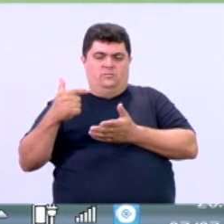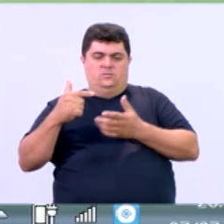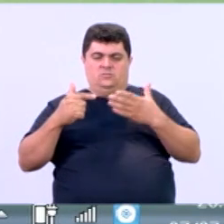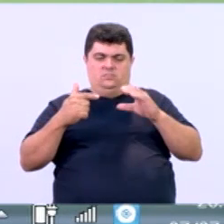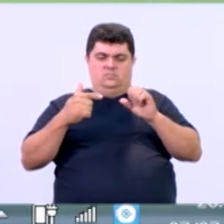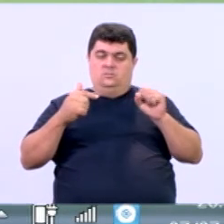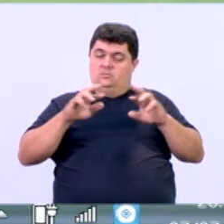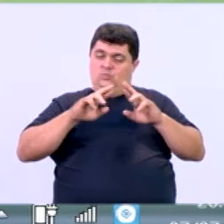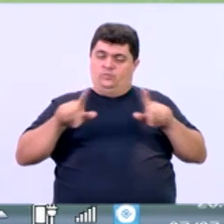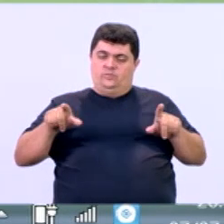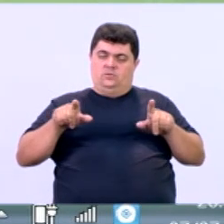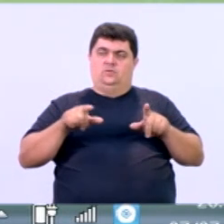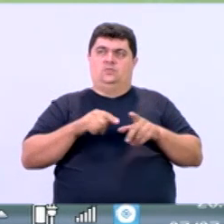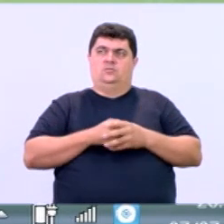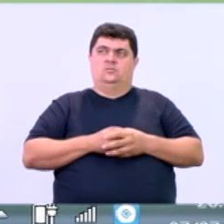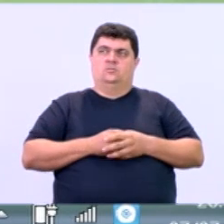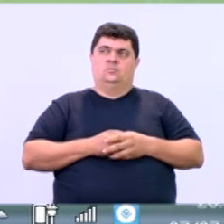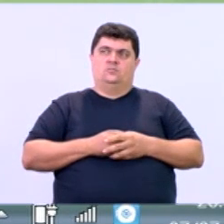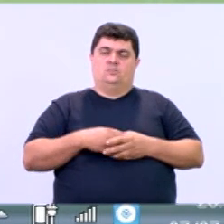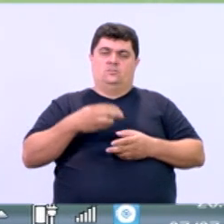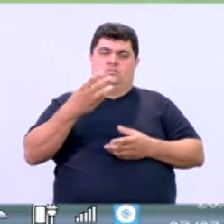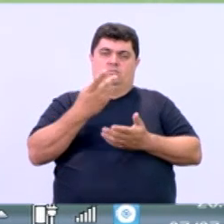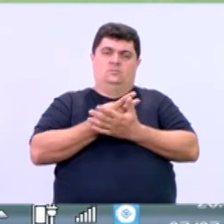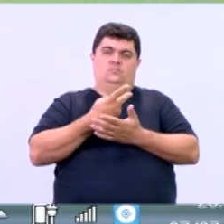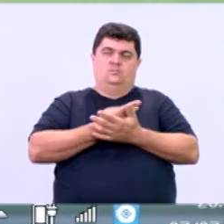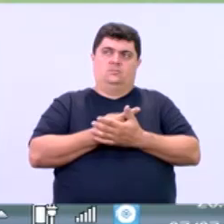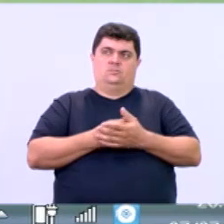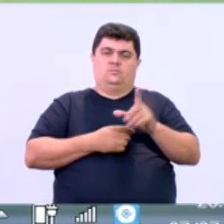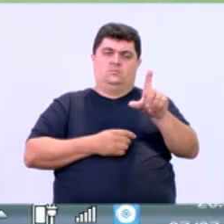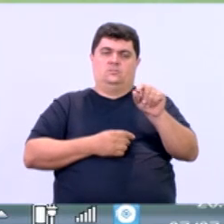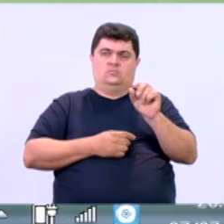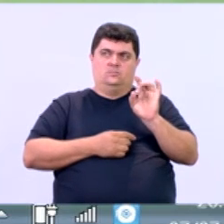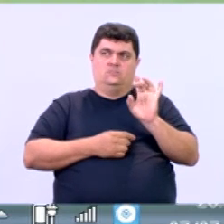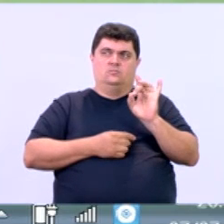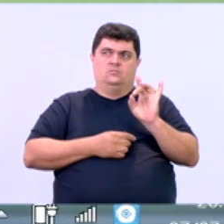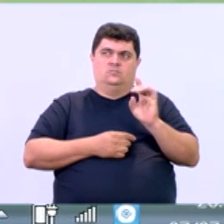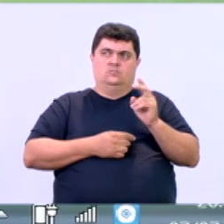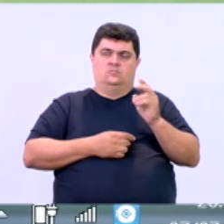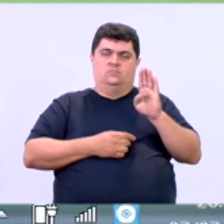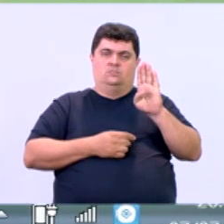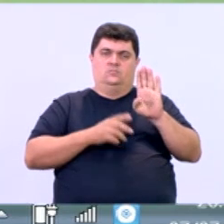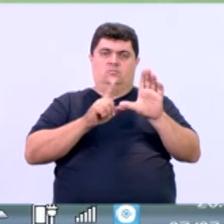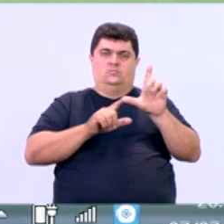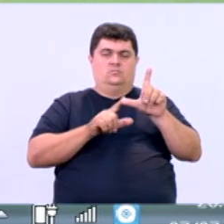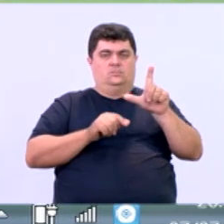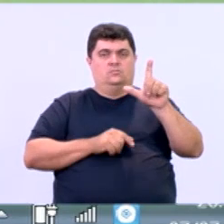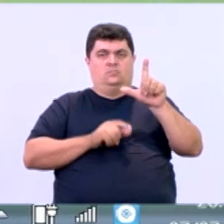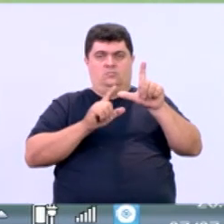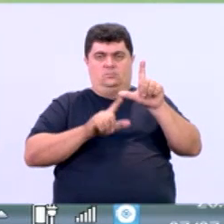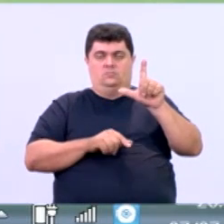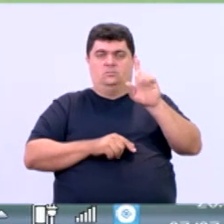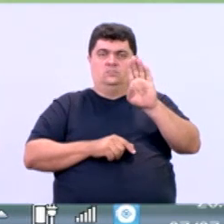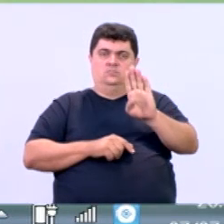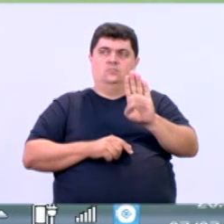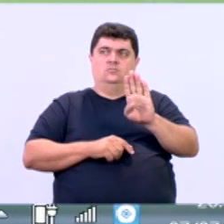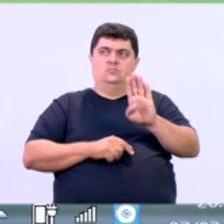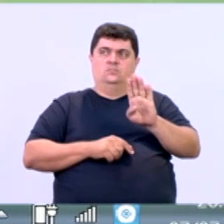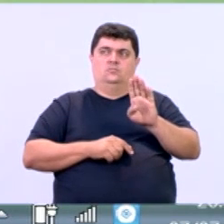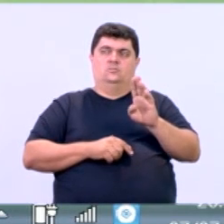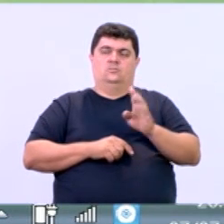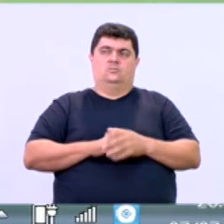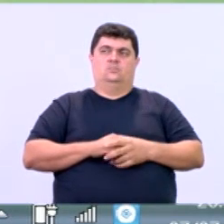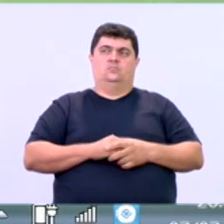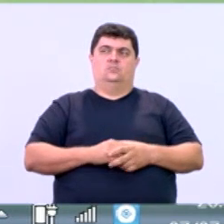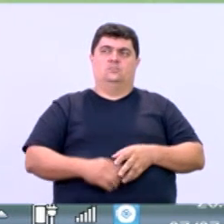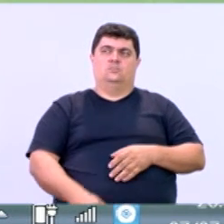Então o item 3 da primeira questão está errado. Então, é apenas o item 2, então a alternativa correta seria a